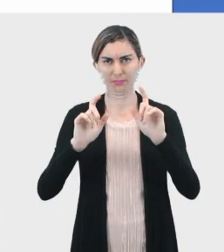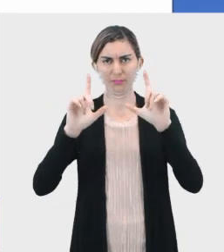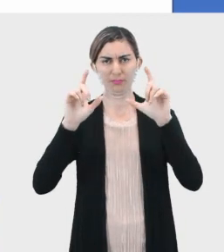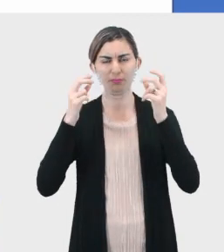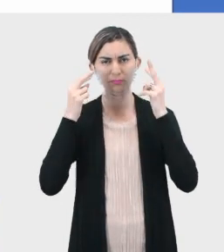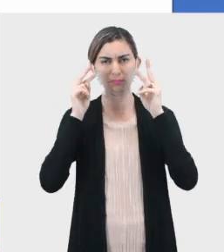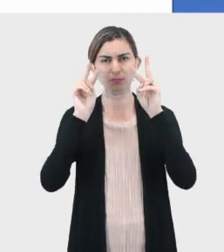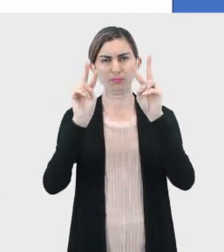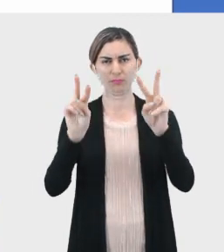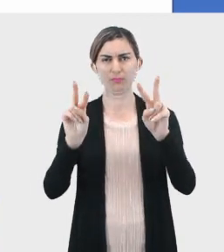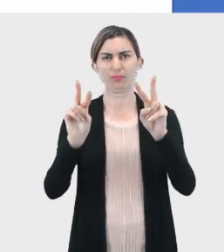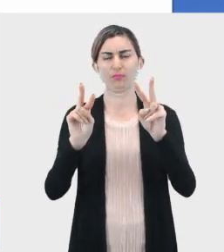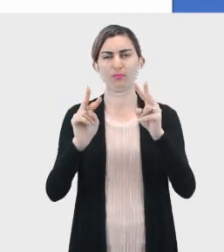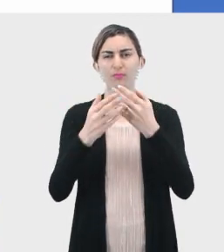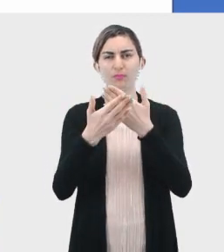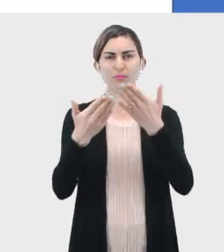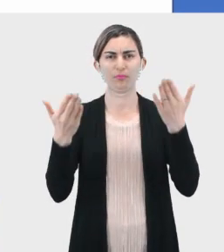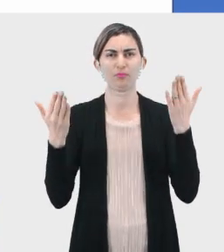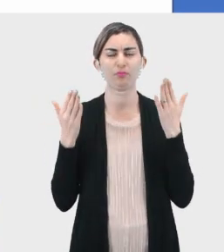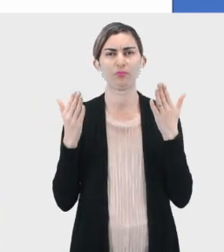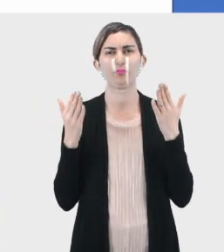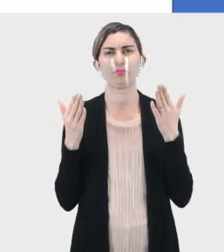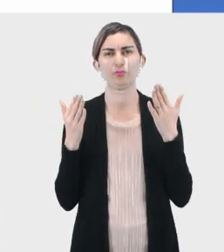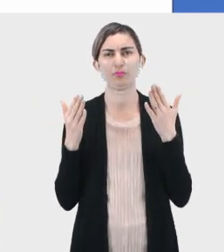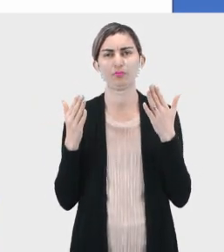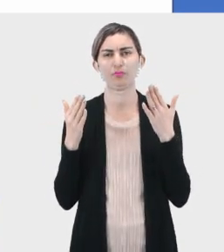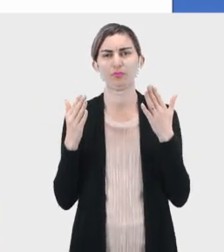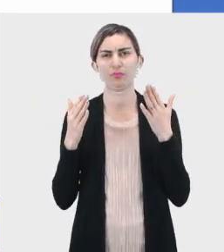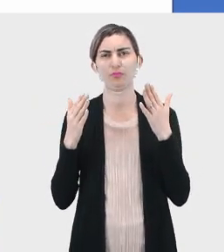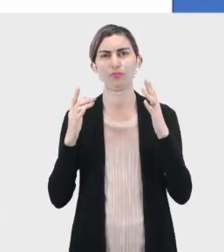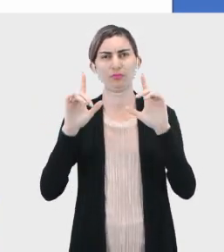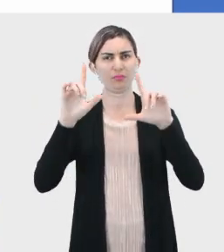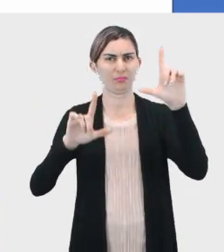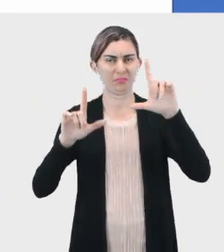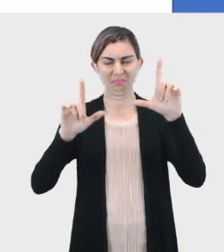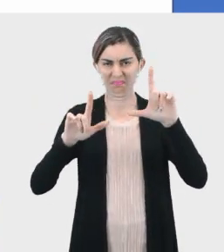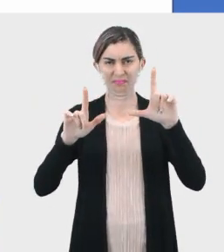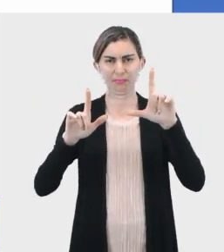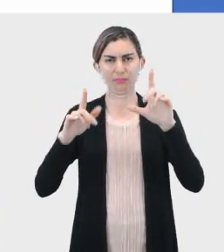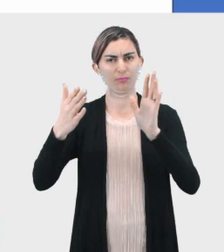Dá uma olhada aí nessa